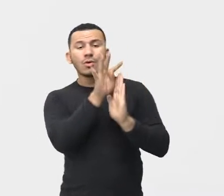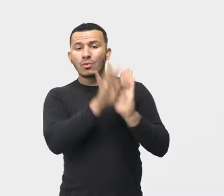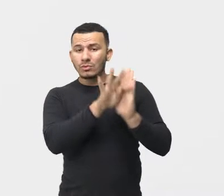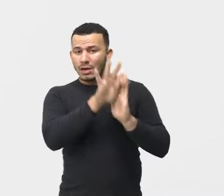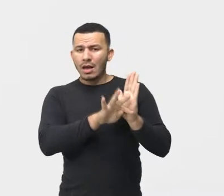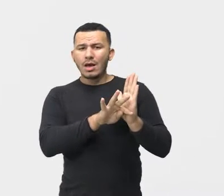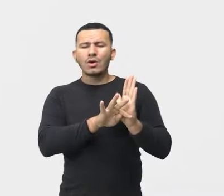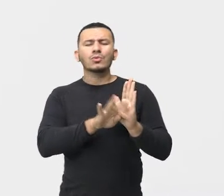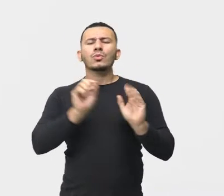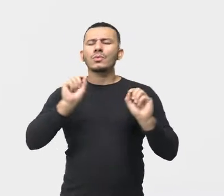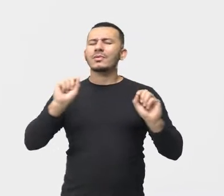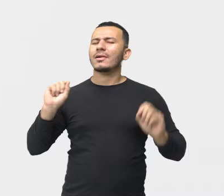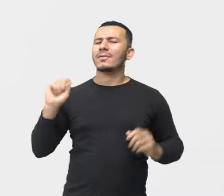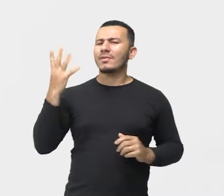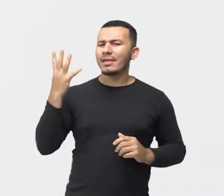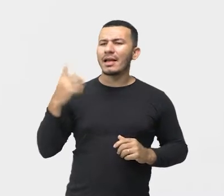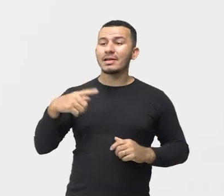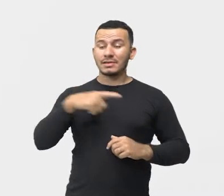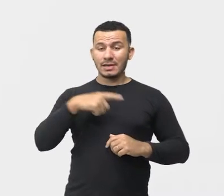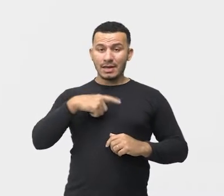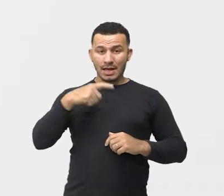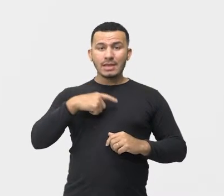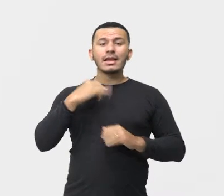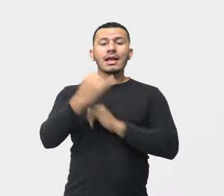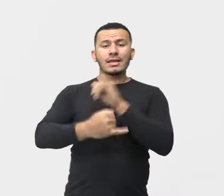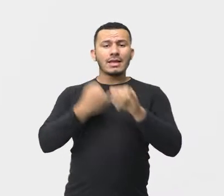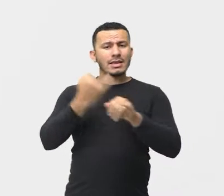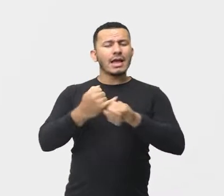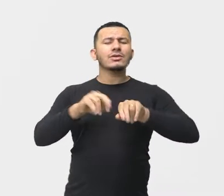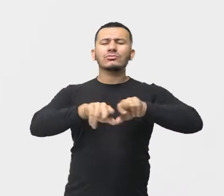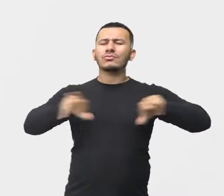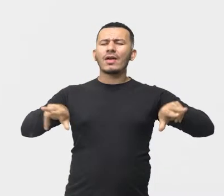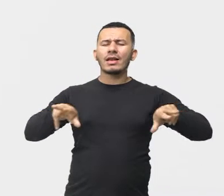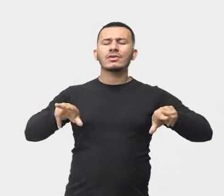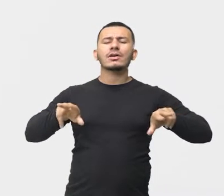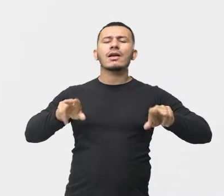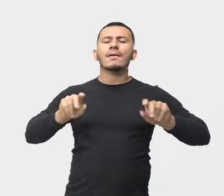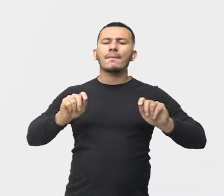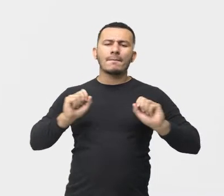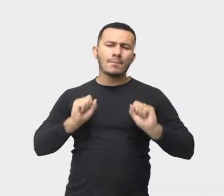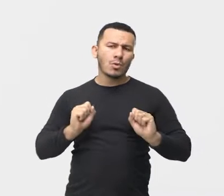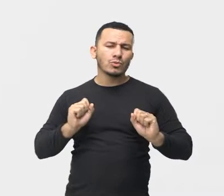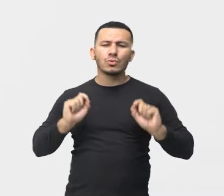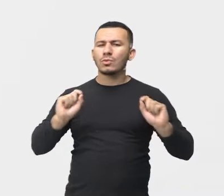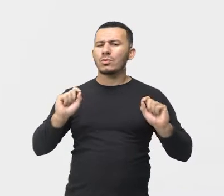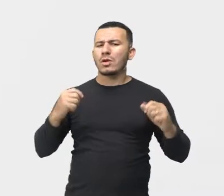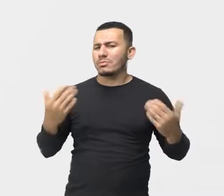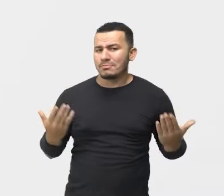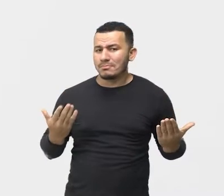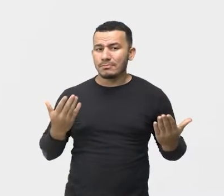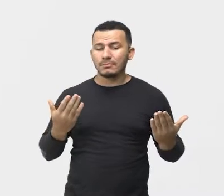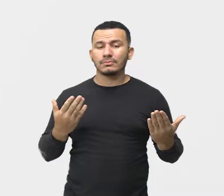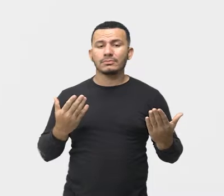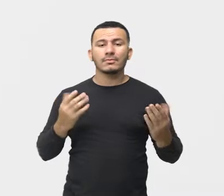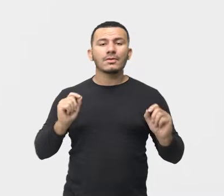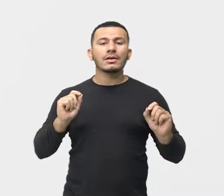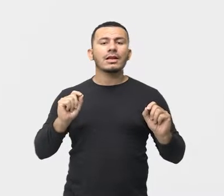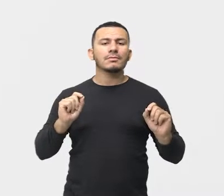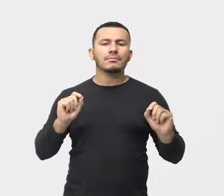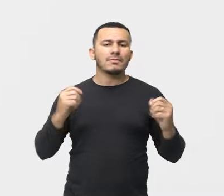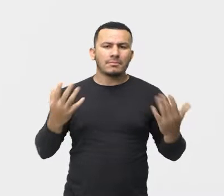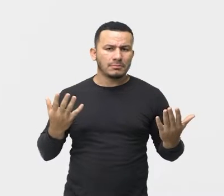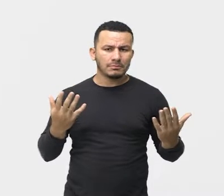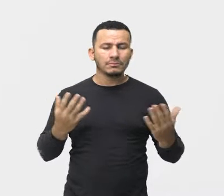textos jornalísticos que circulam em diferentes mídias, o que ele pode fazer? O que ele pode